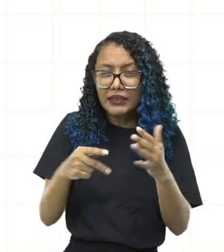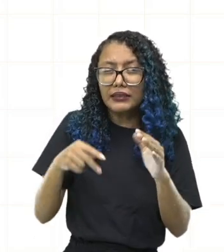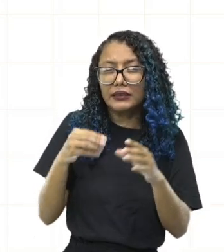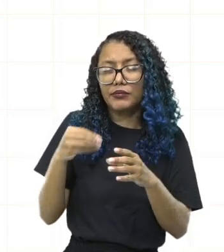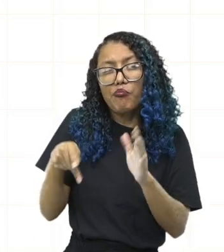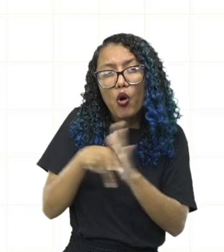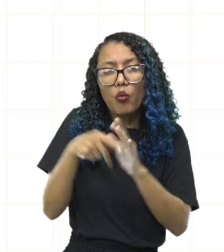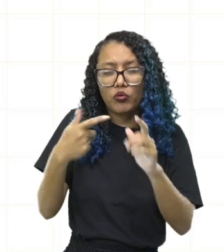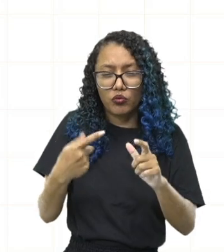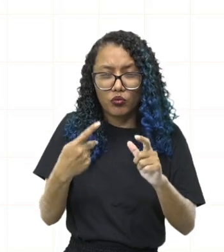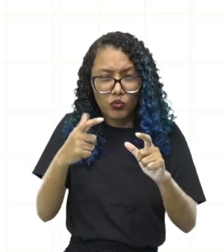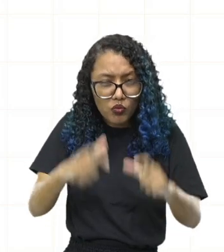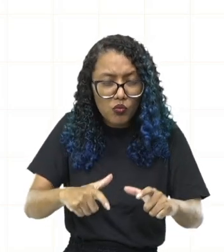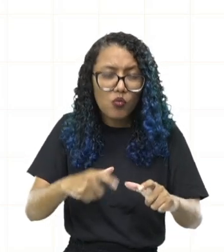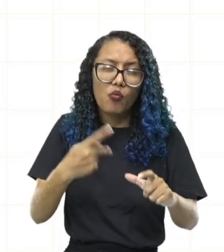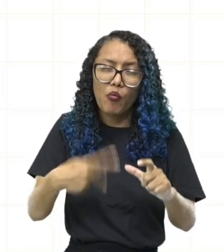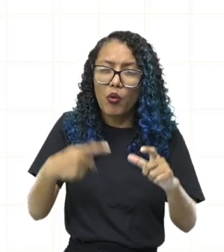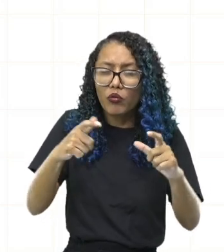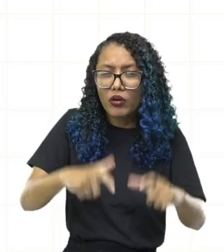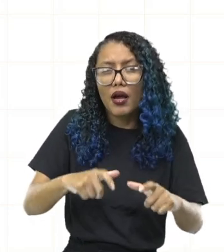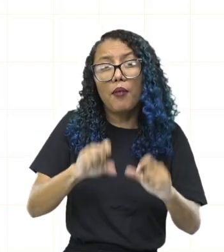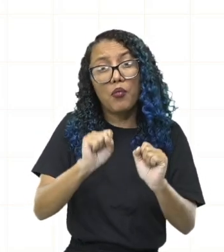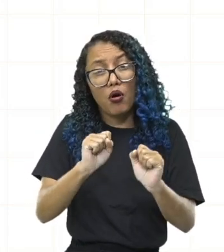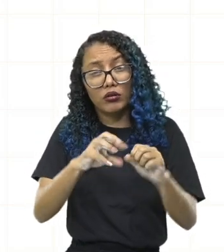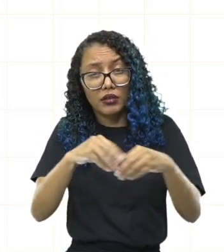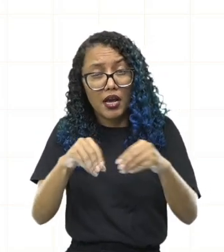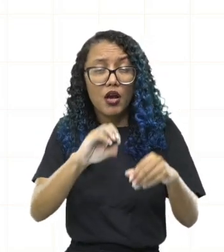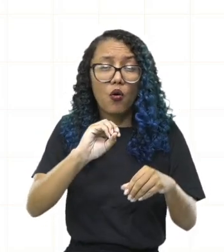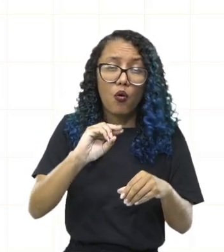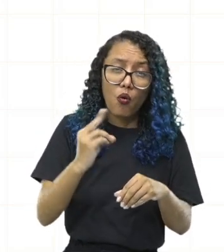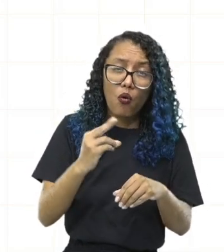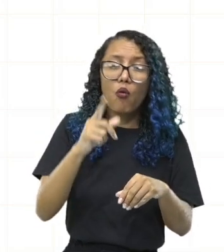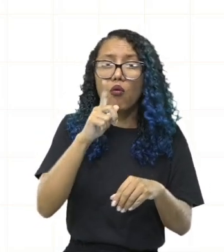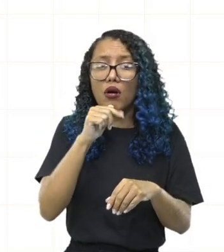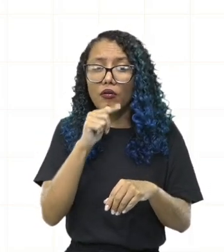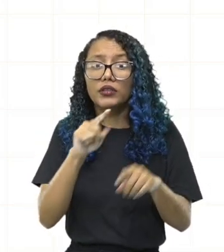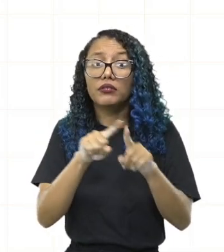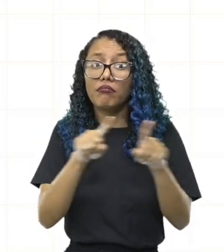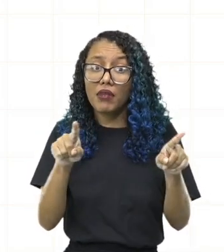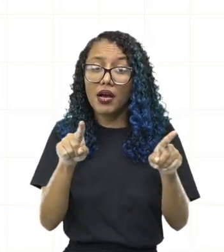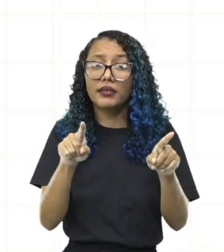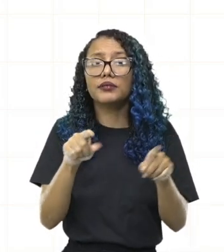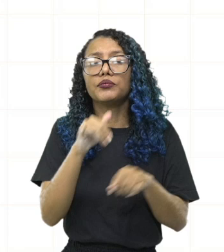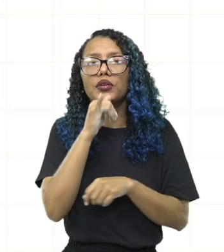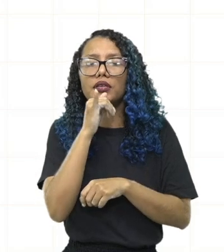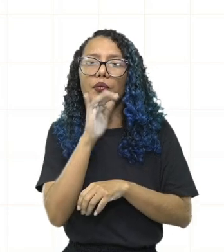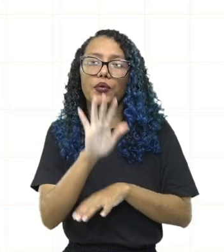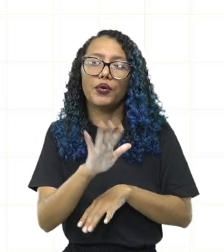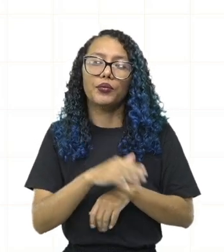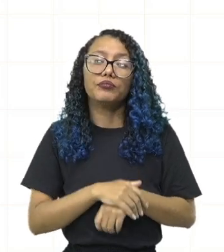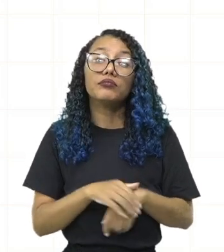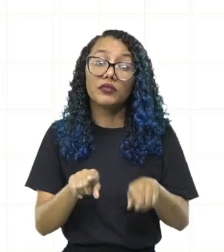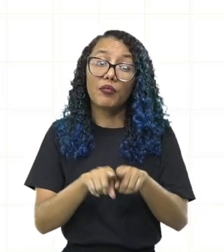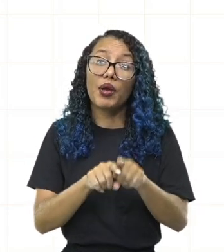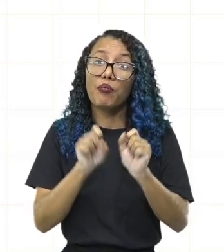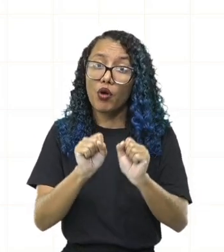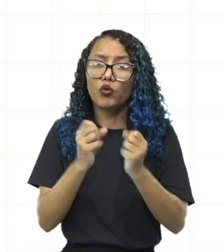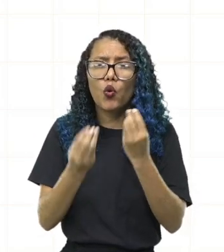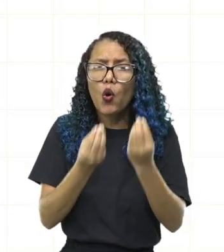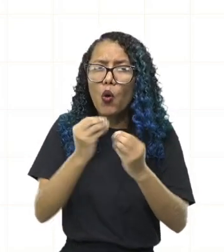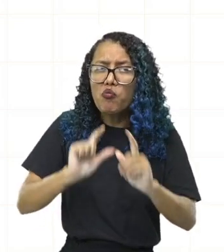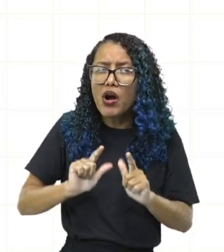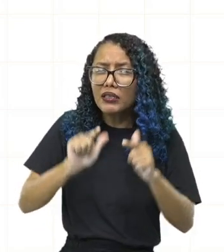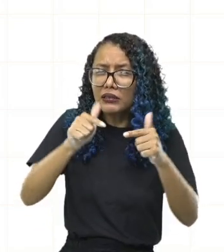elas terrestres ou aquáticas. E aí você pode aqui, por exemplo, falar sobre o manejo